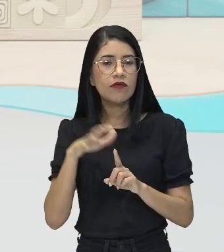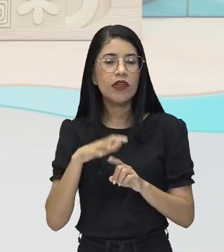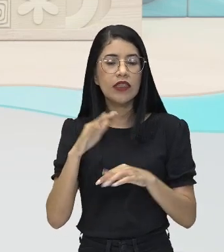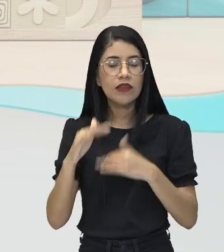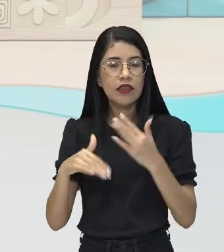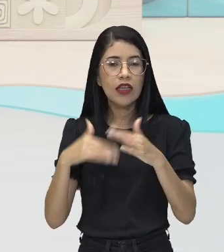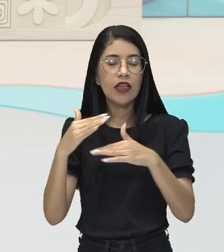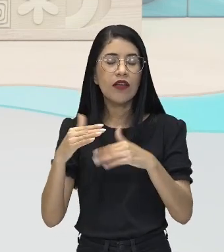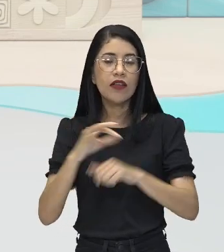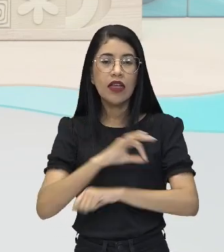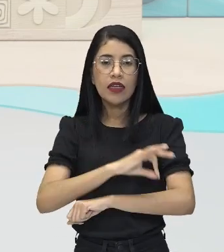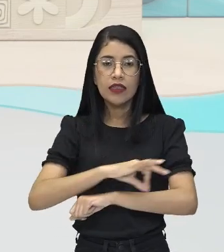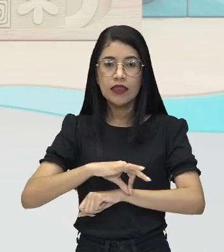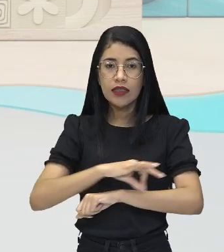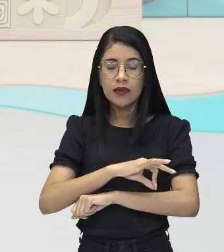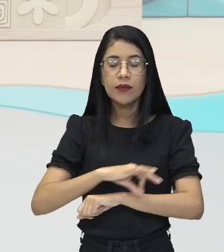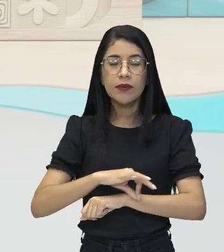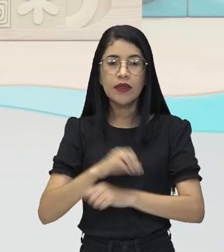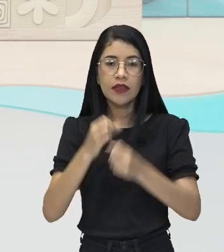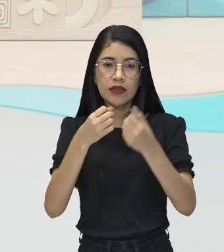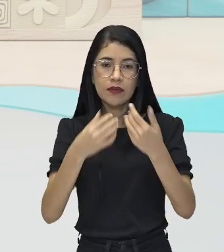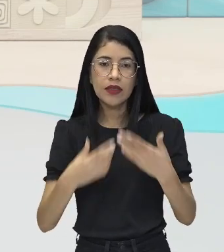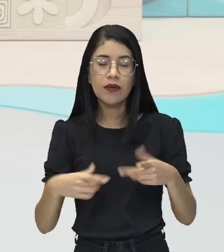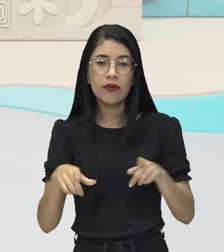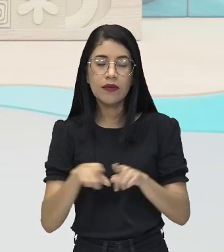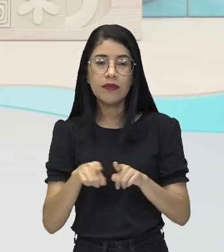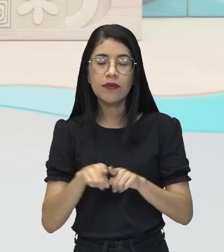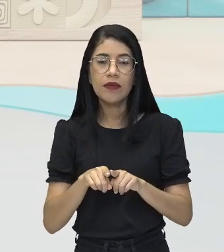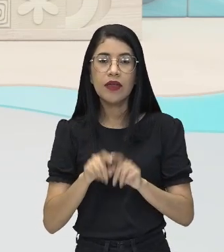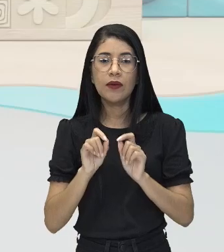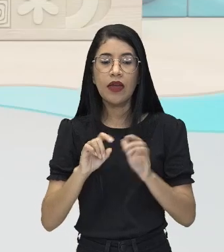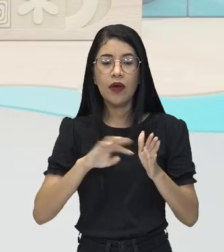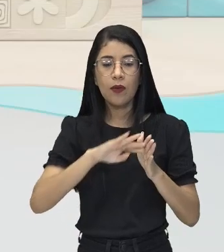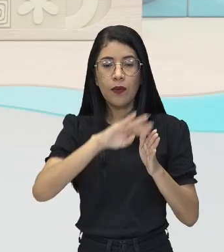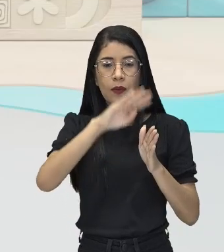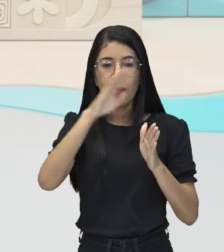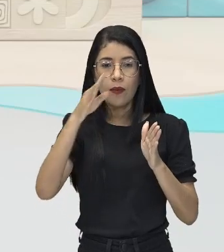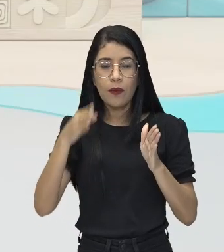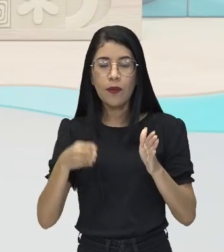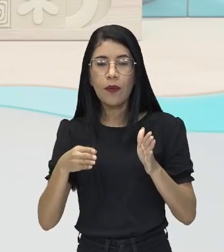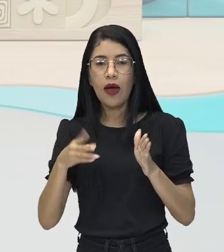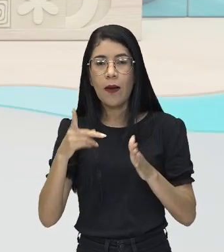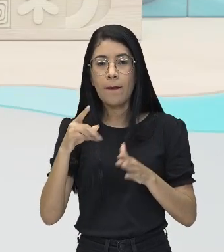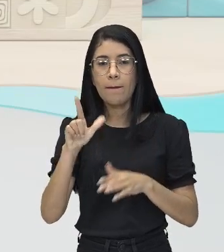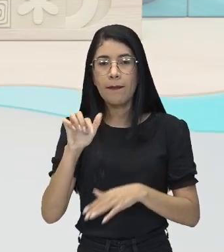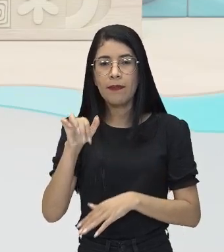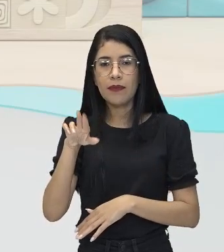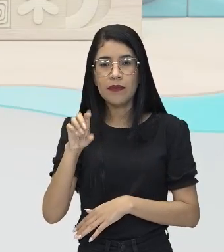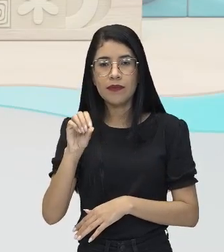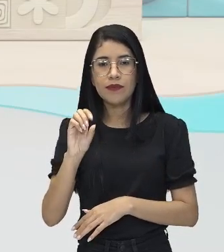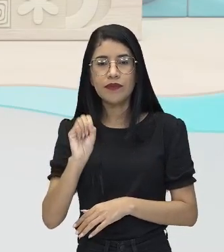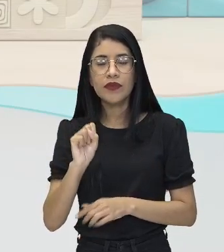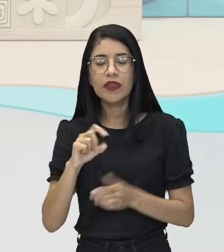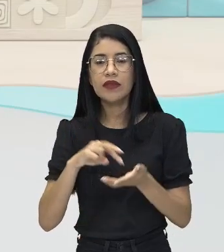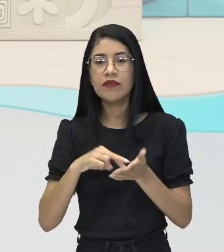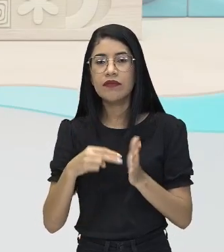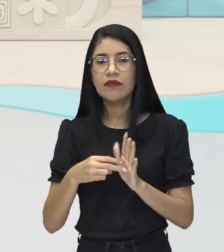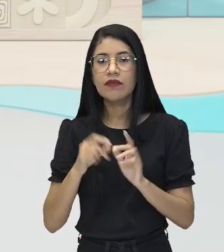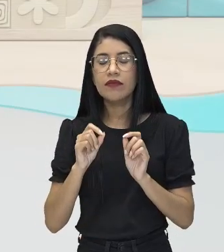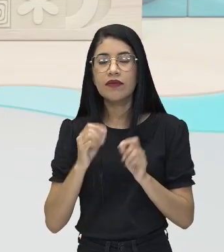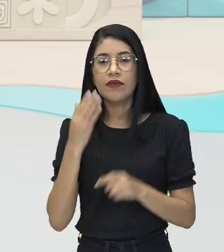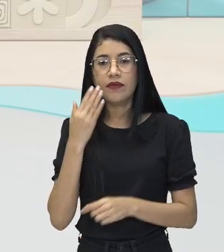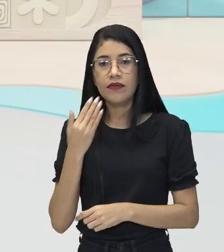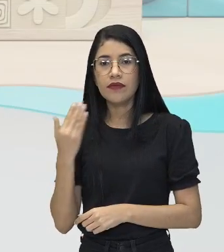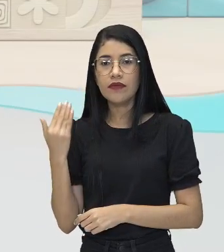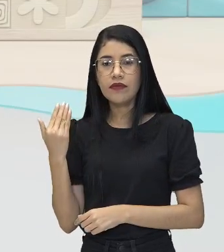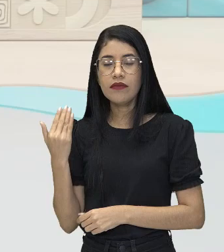desenvolvimento da arquitetura, que nós falamos sobre o quê? Sobre os arcos plenos. O que são esses arcos plenos? É justamente, vamos